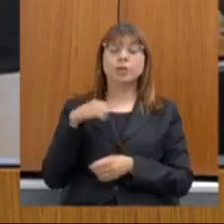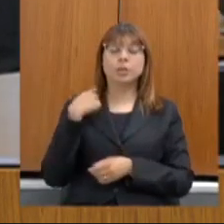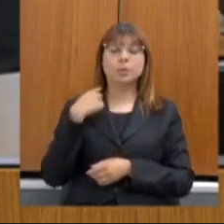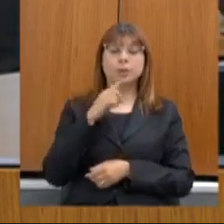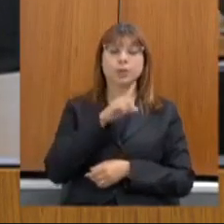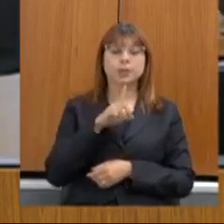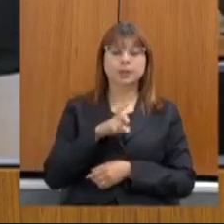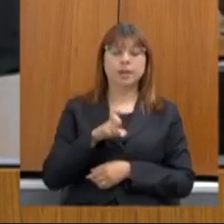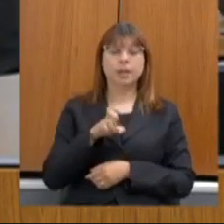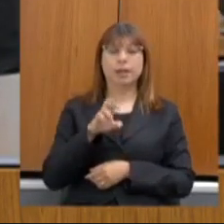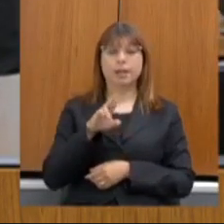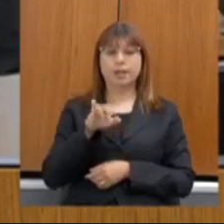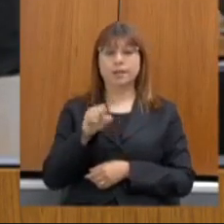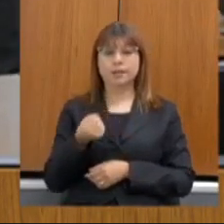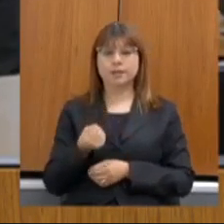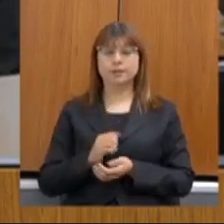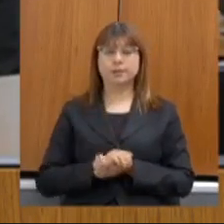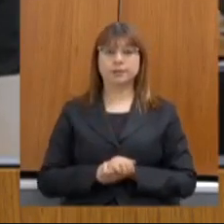Reis